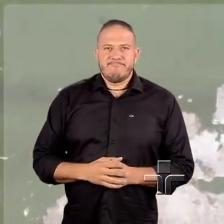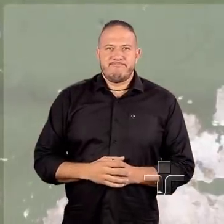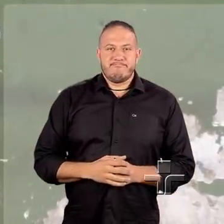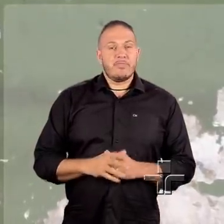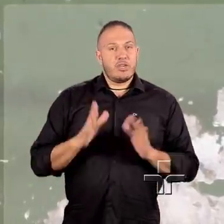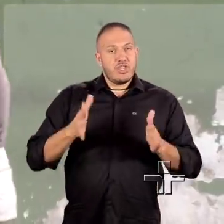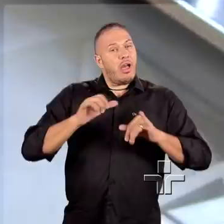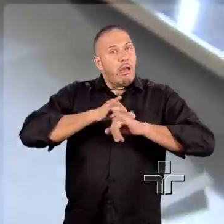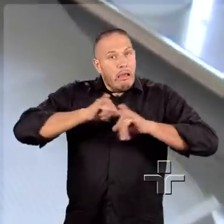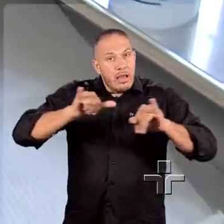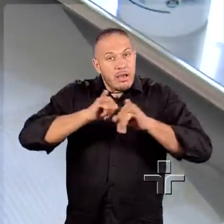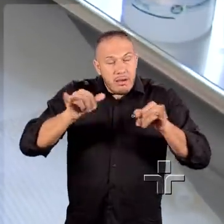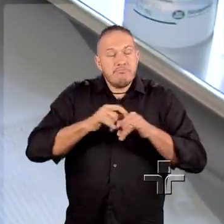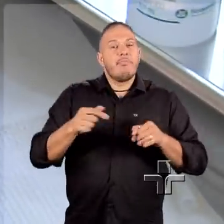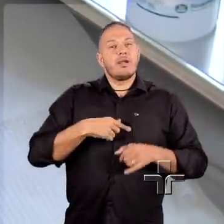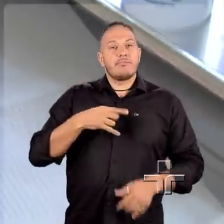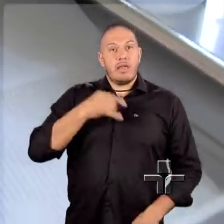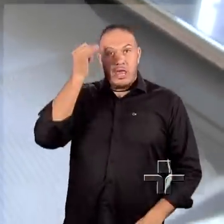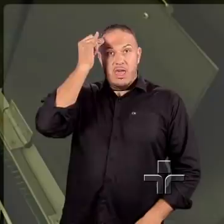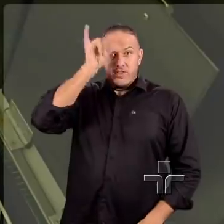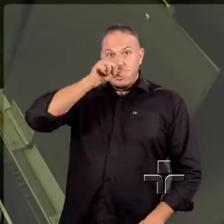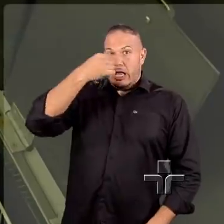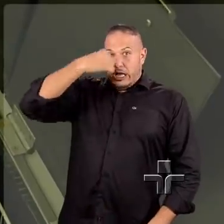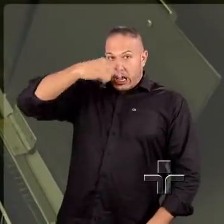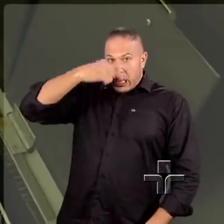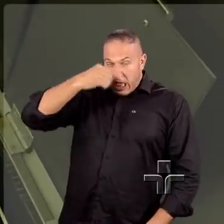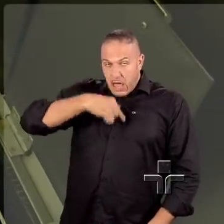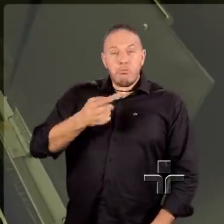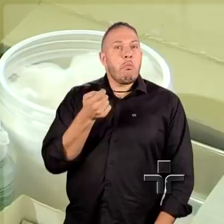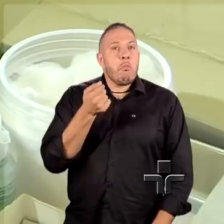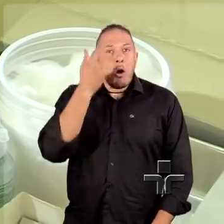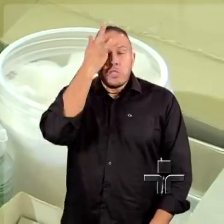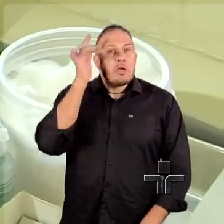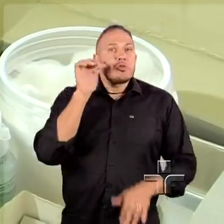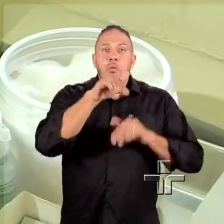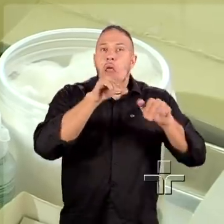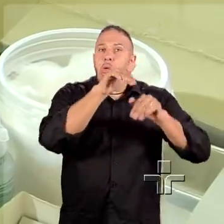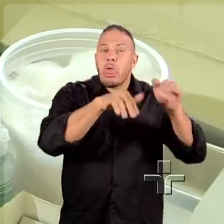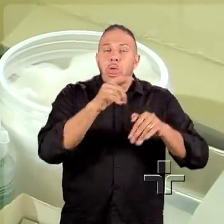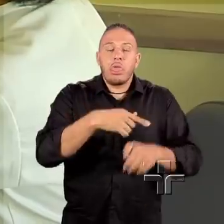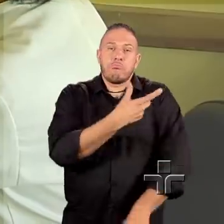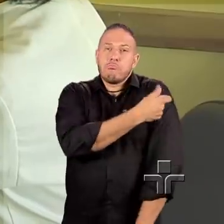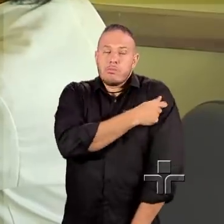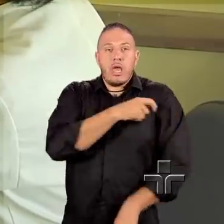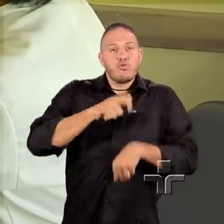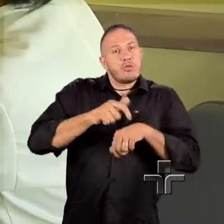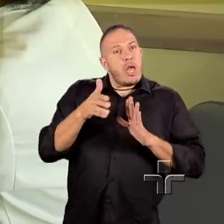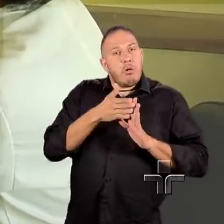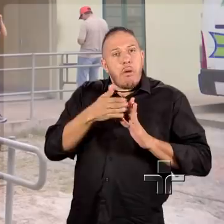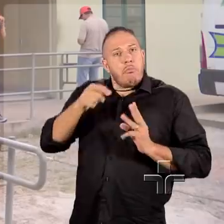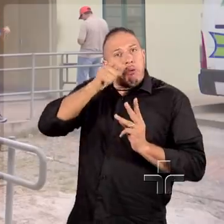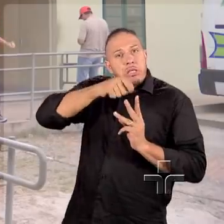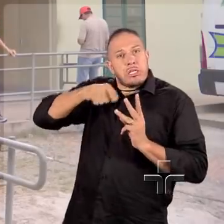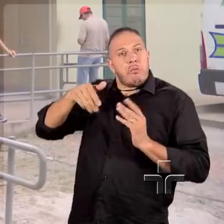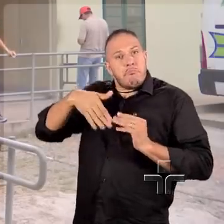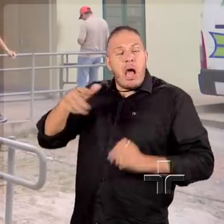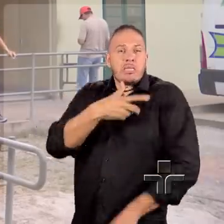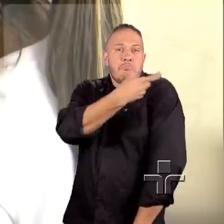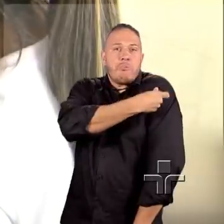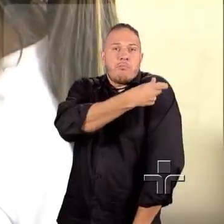Já a campanha nacional de vacinação contra a gripe teve baixa procura e o prazo foi prorrogado. 3 meses para